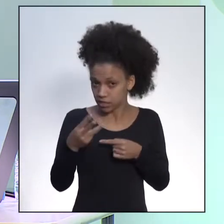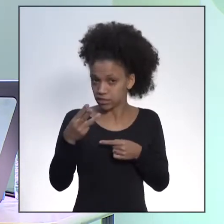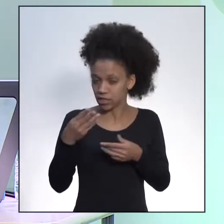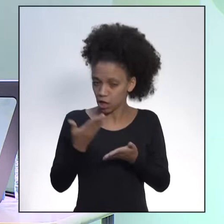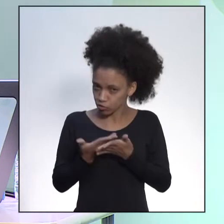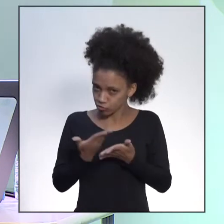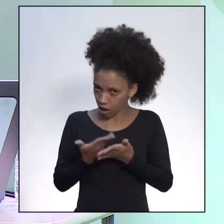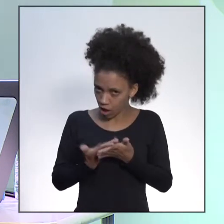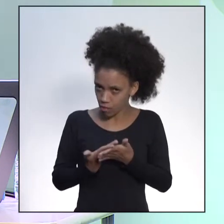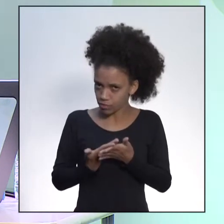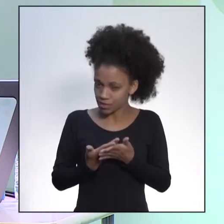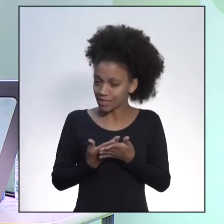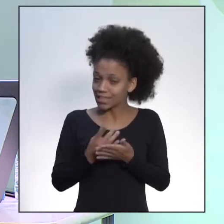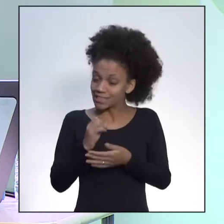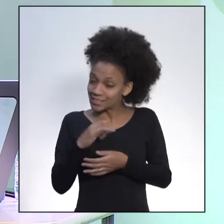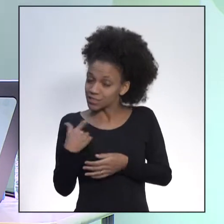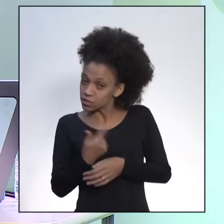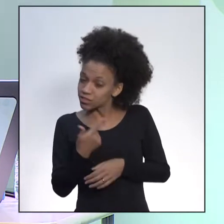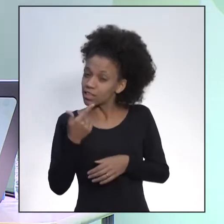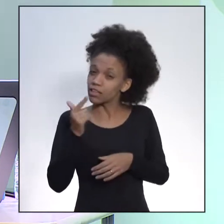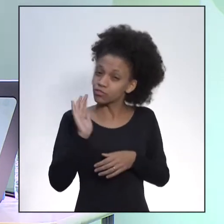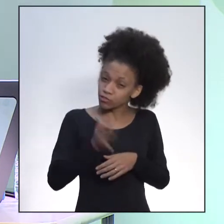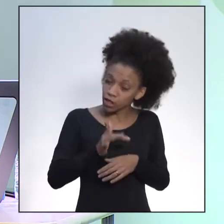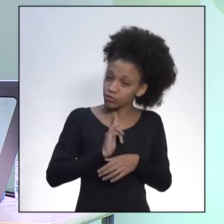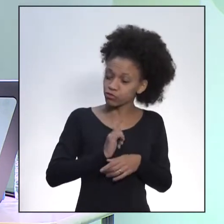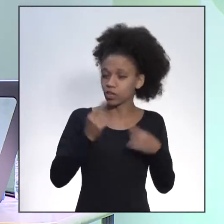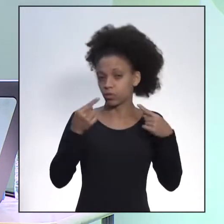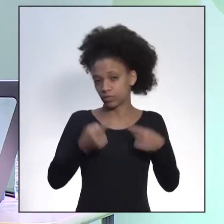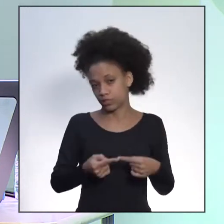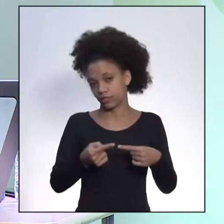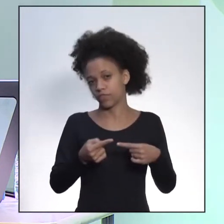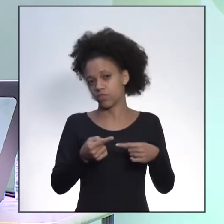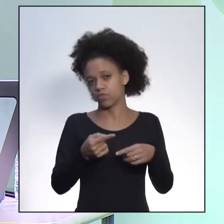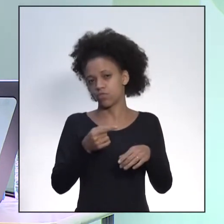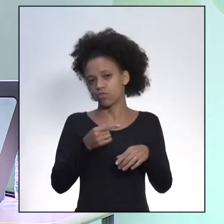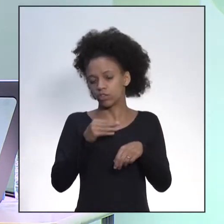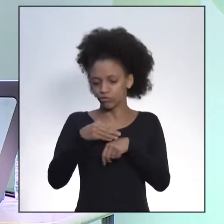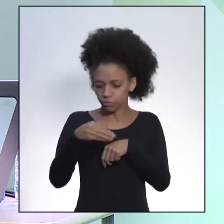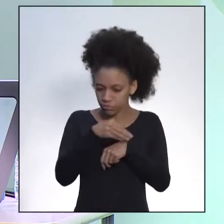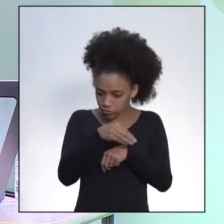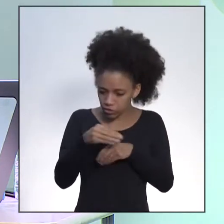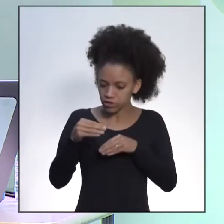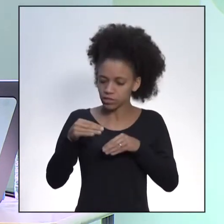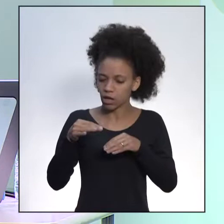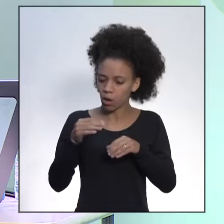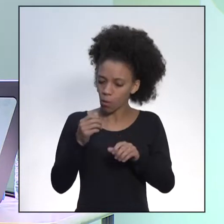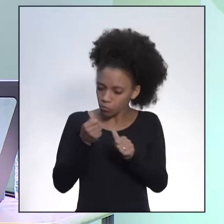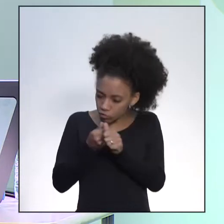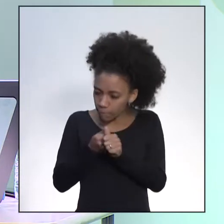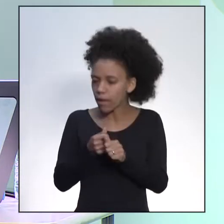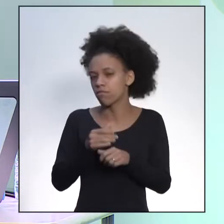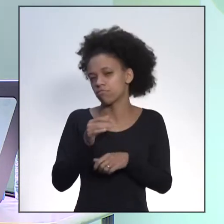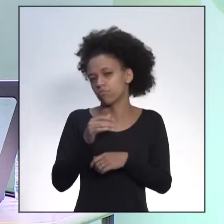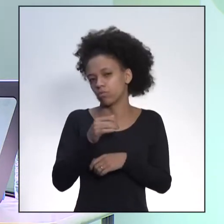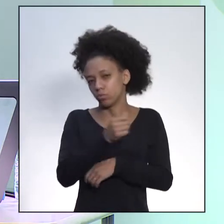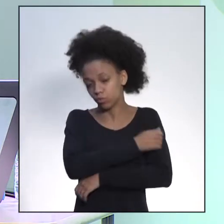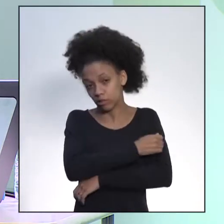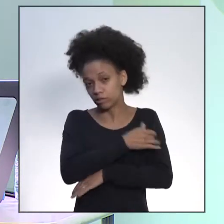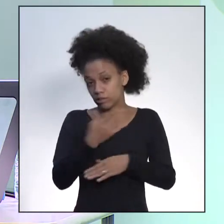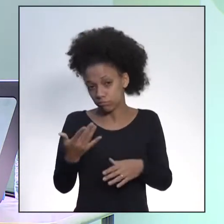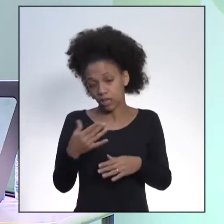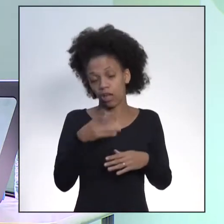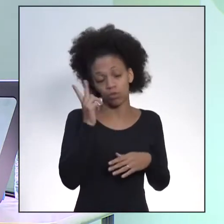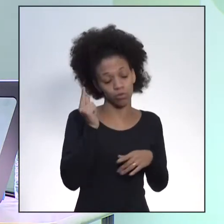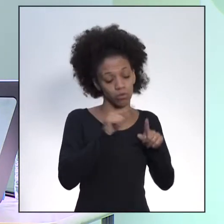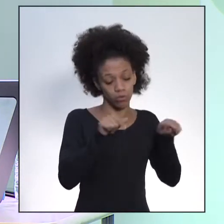como professores, já tínhamos o desafio de fazer toda a mediação, a interação, de estar perto dos alunos nas condições